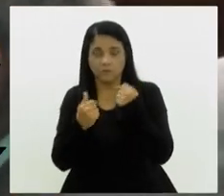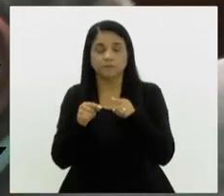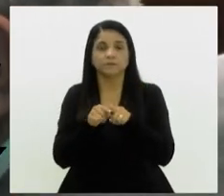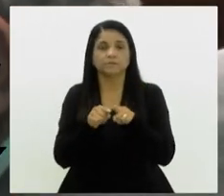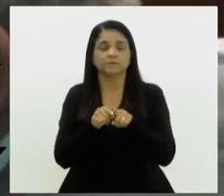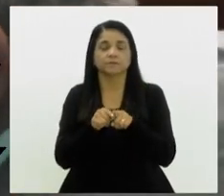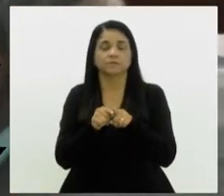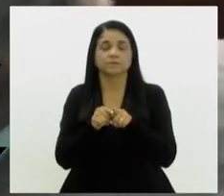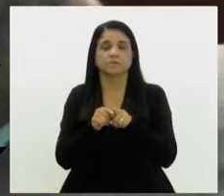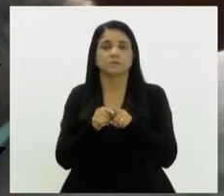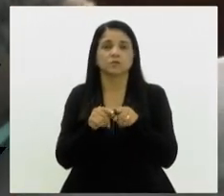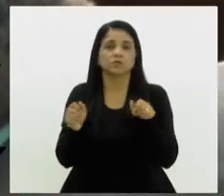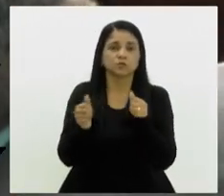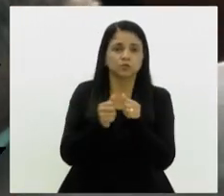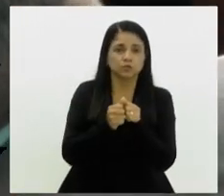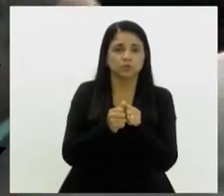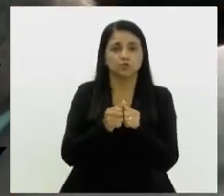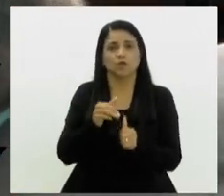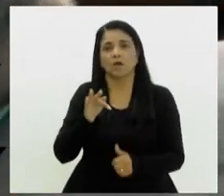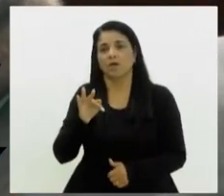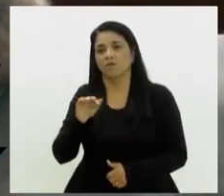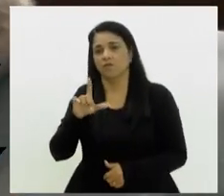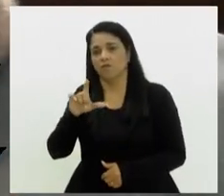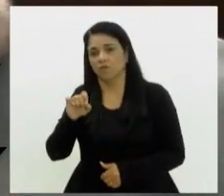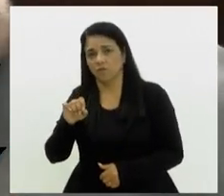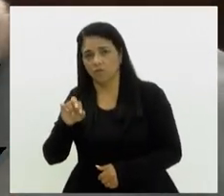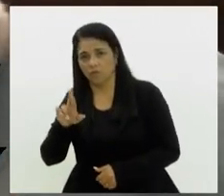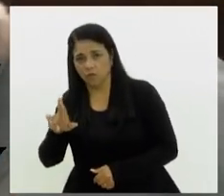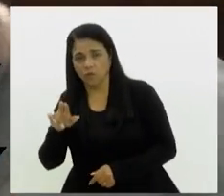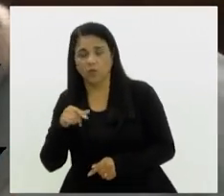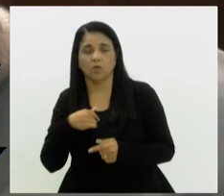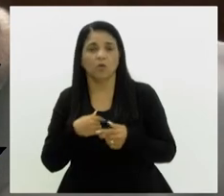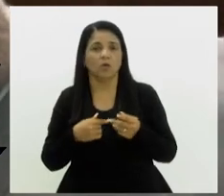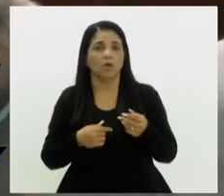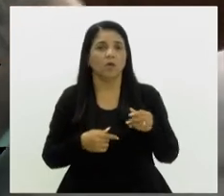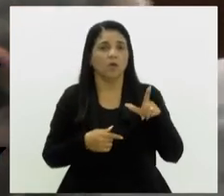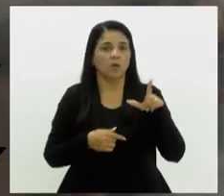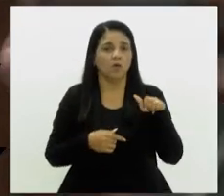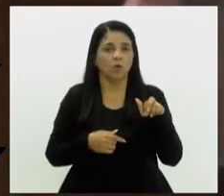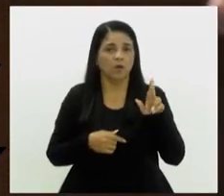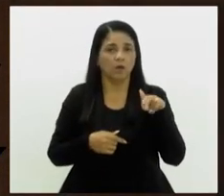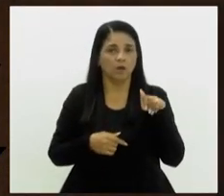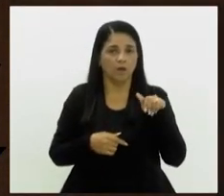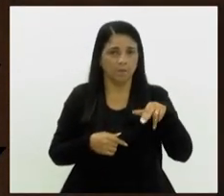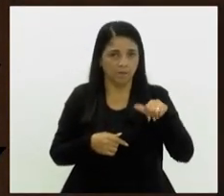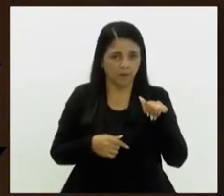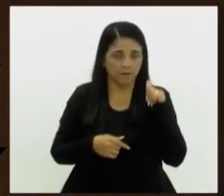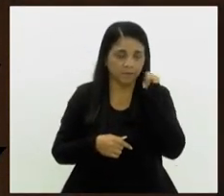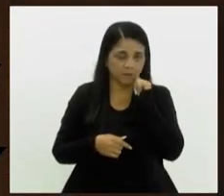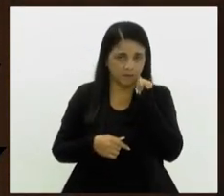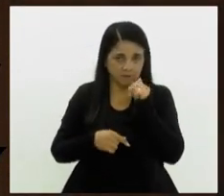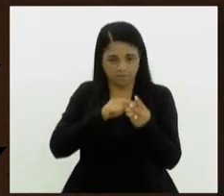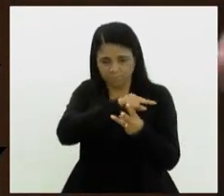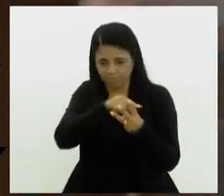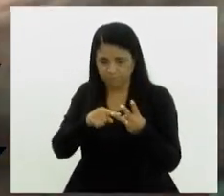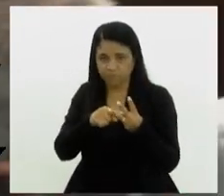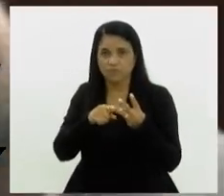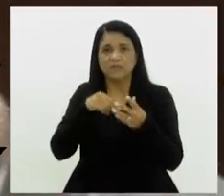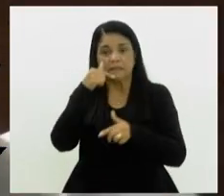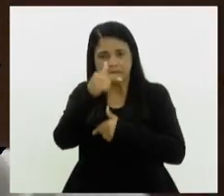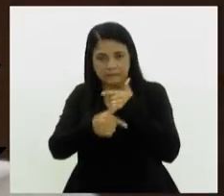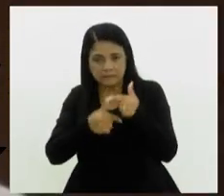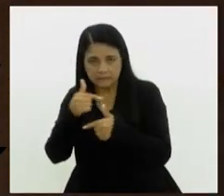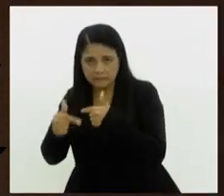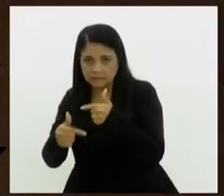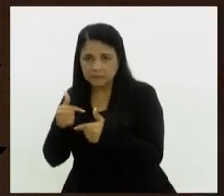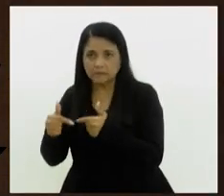com a Flor, a Lohama, a Lili e outras, fizeram um trabalho retirando desse projeto